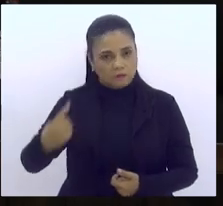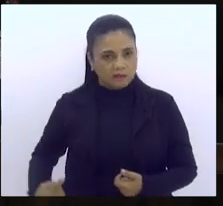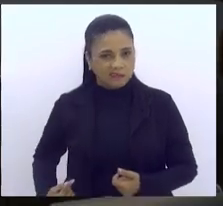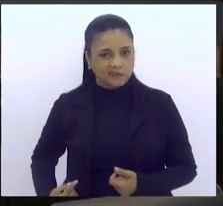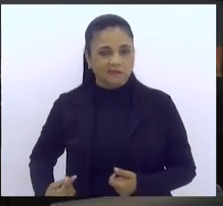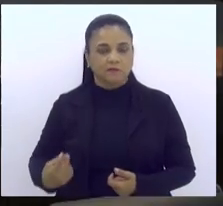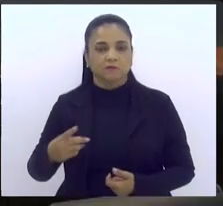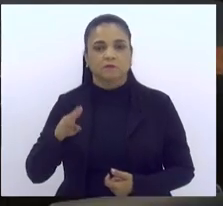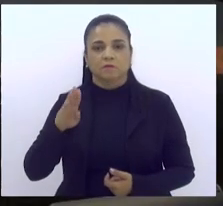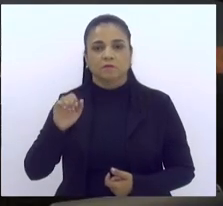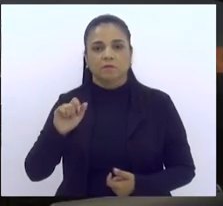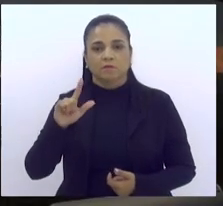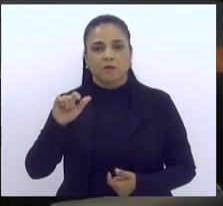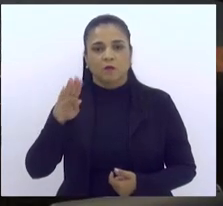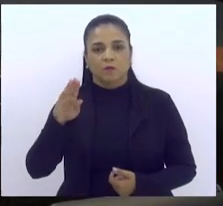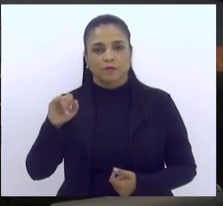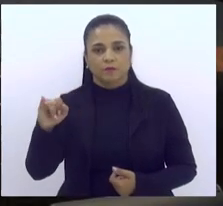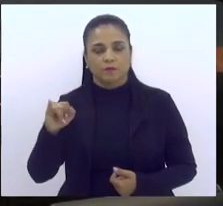favor.